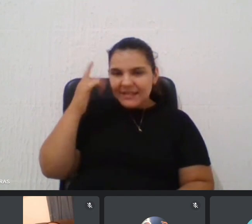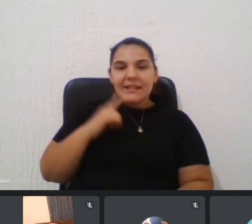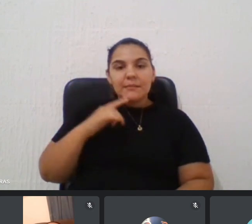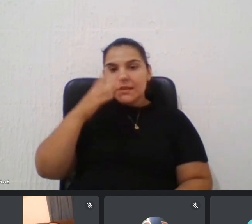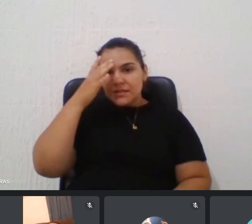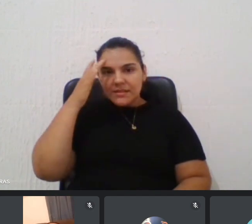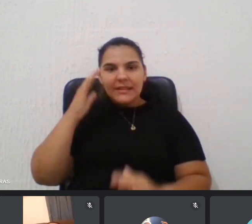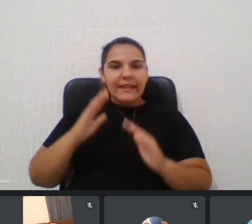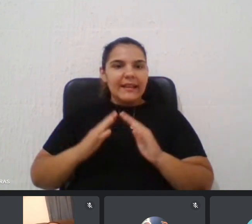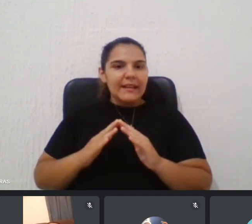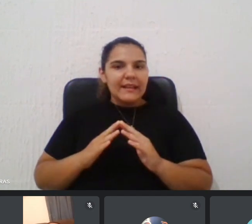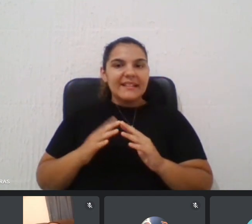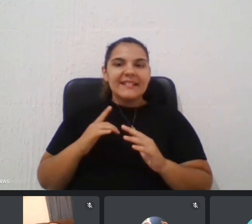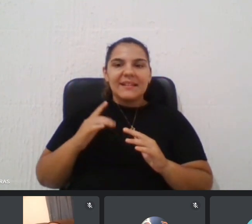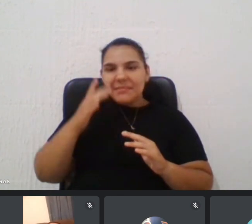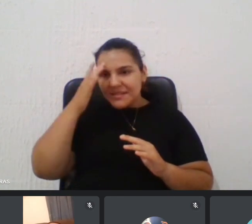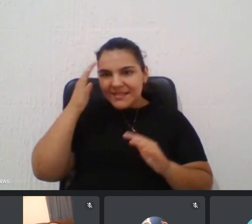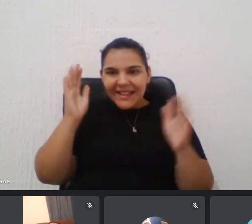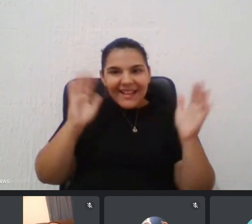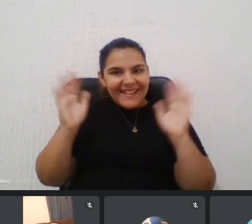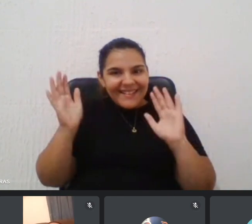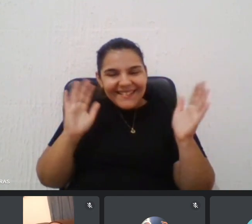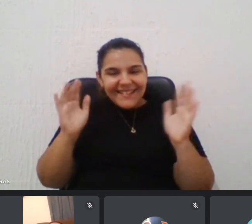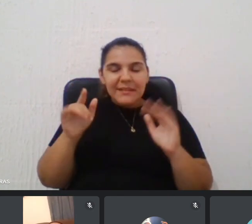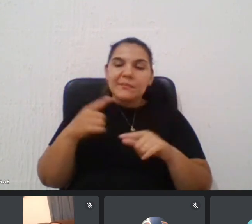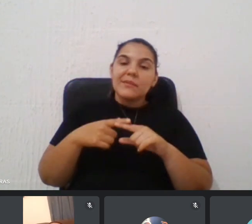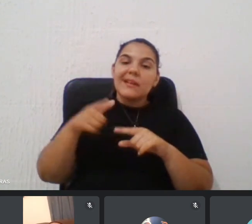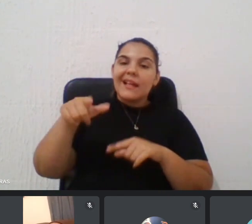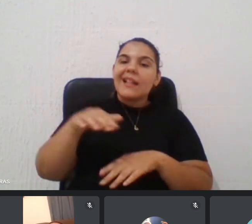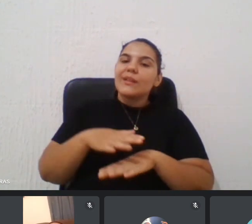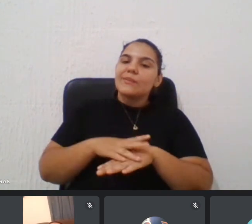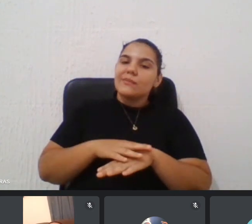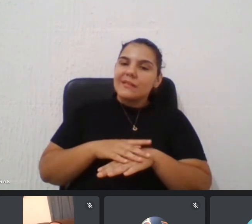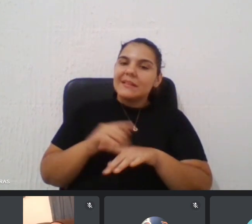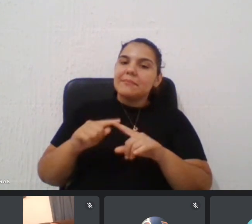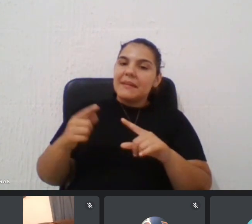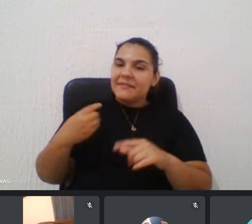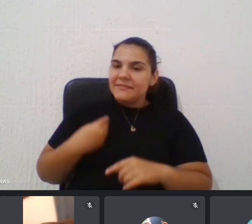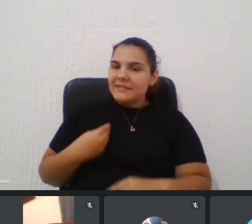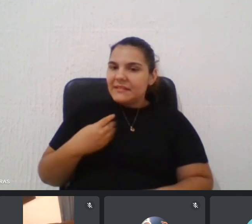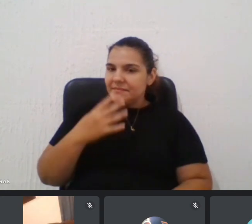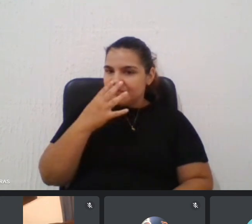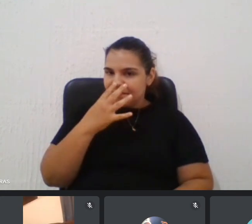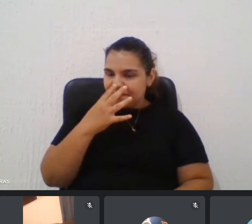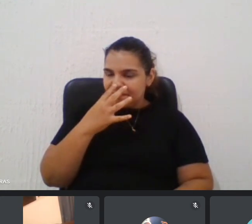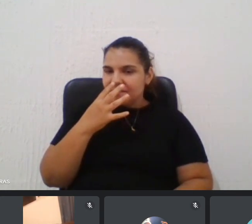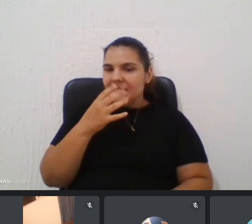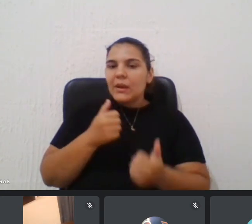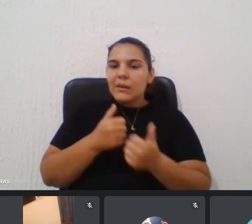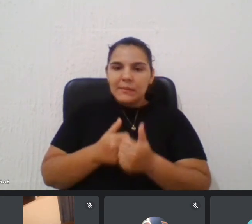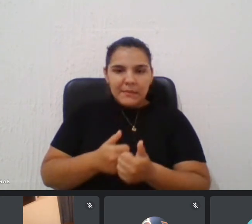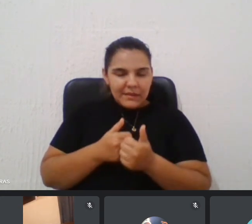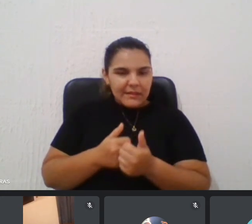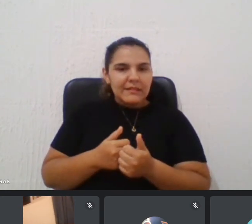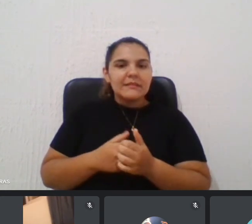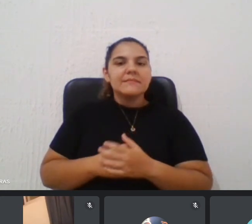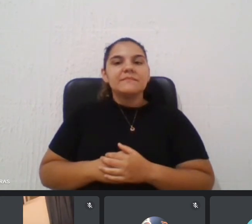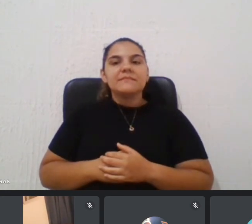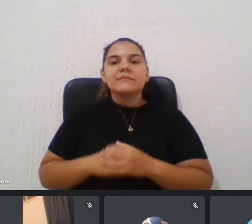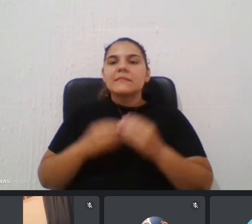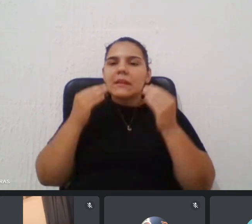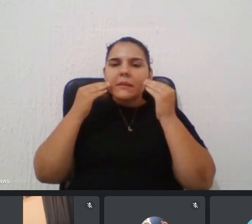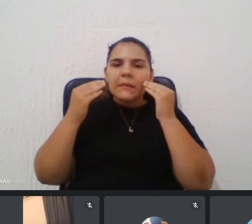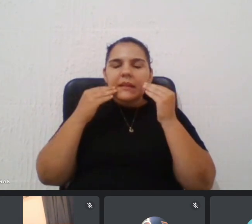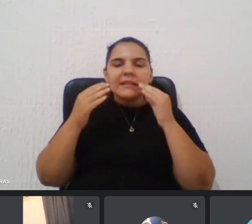está aí dando tchauzinho, que ficou doente, mas ainda assim está lá, acompanhando a gente, dando esse suporte, beijo para tu, Lari,